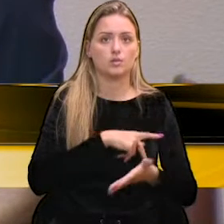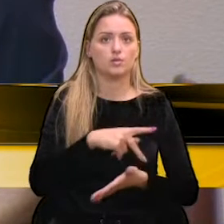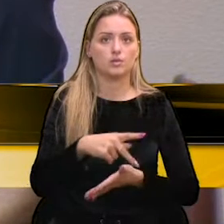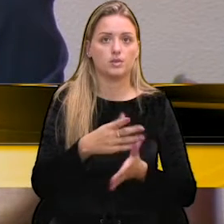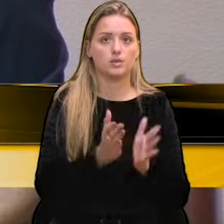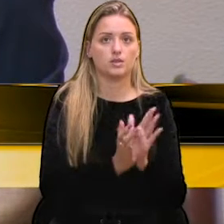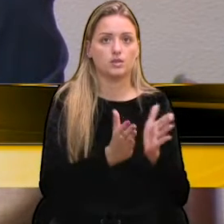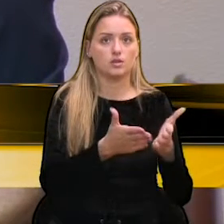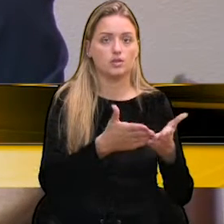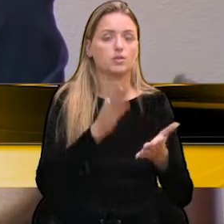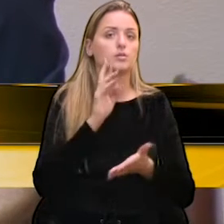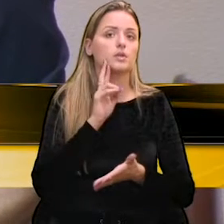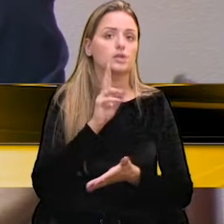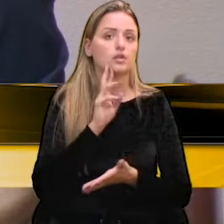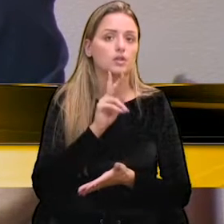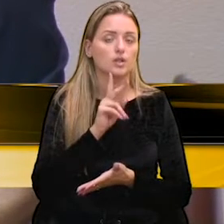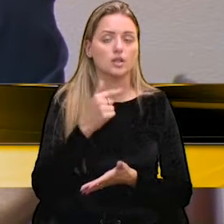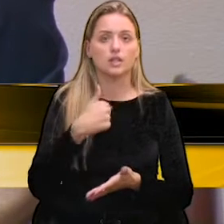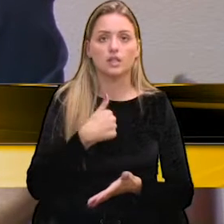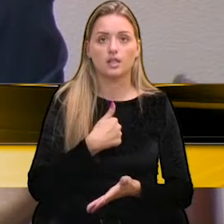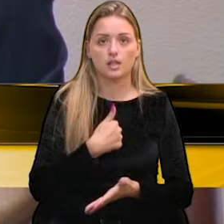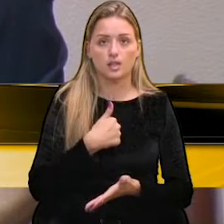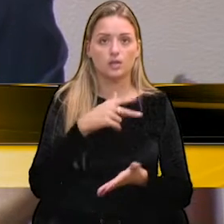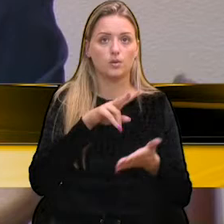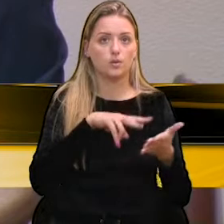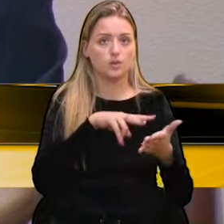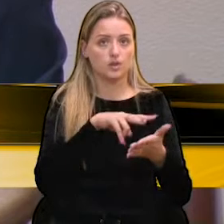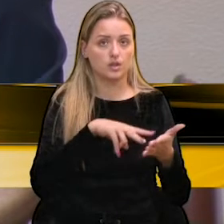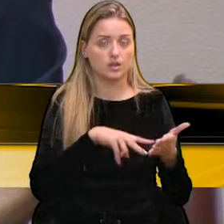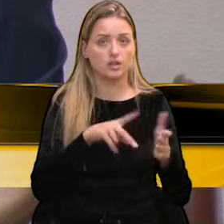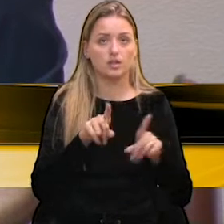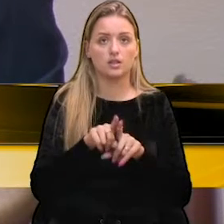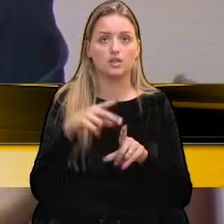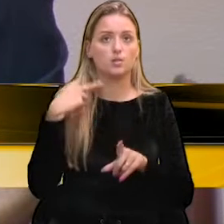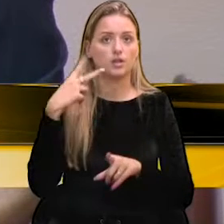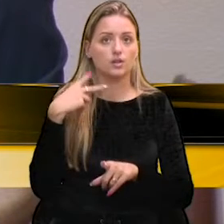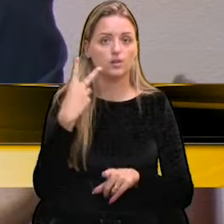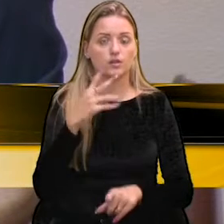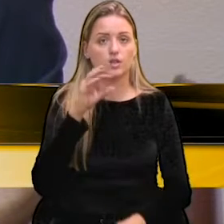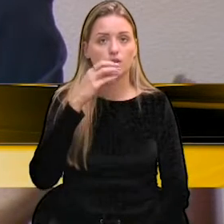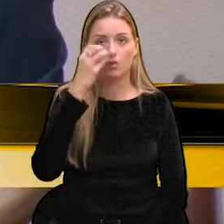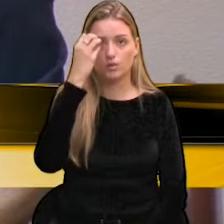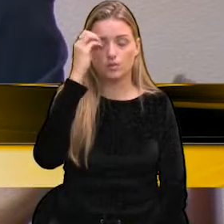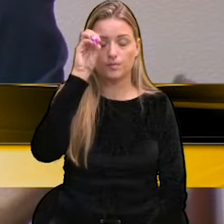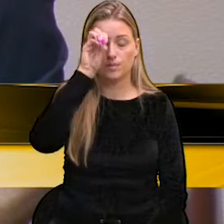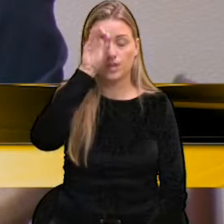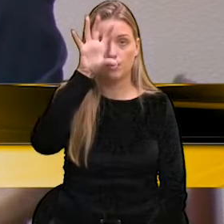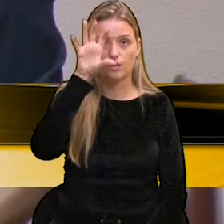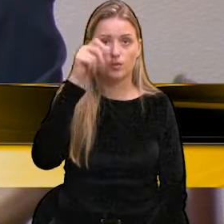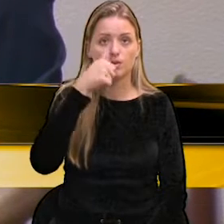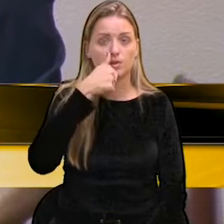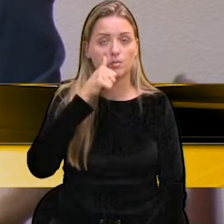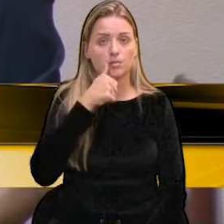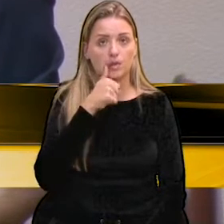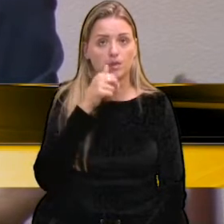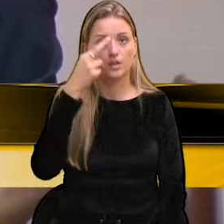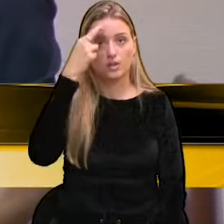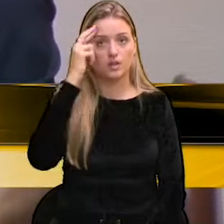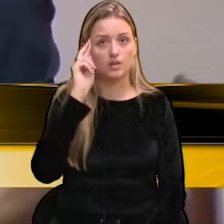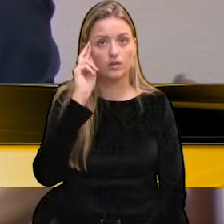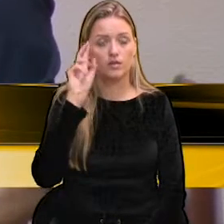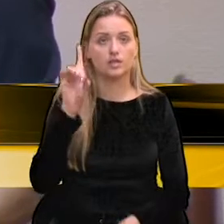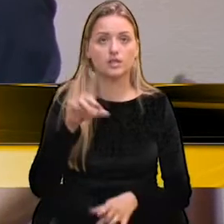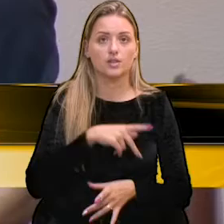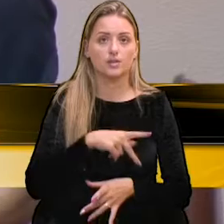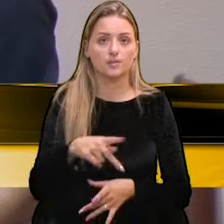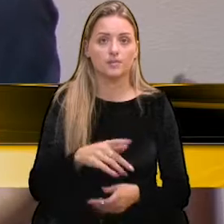da comissão, vereador Renato Oliveira, este vereador, relator, e também os vereadores Elisandro Fiuza, Paula Iores e Rafael Bueno.